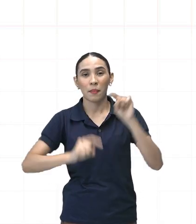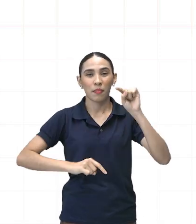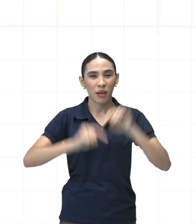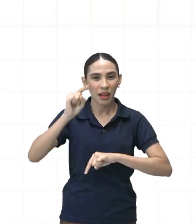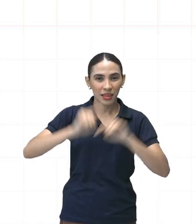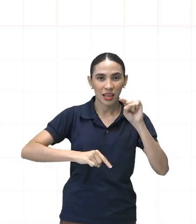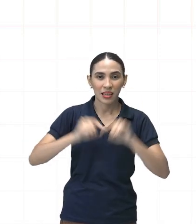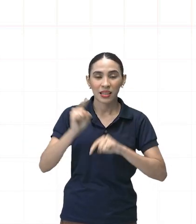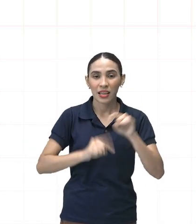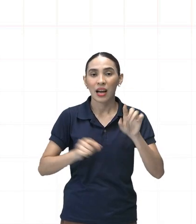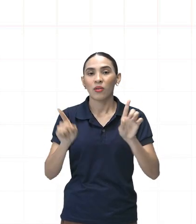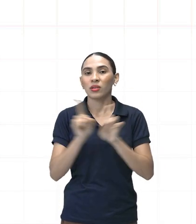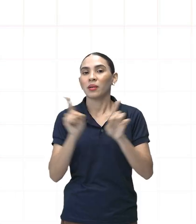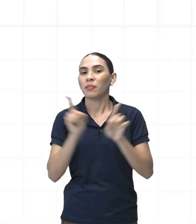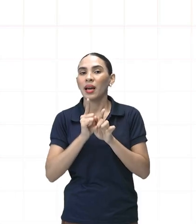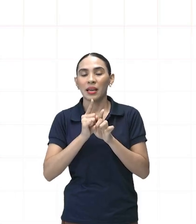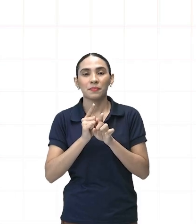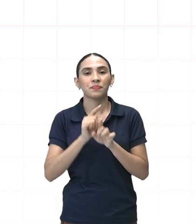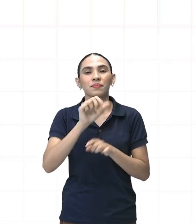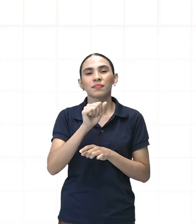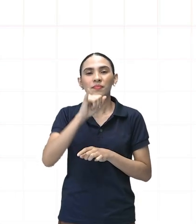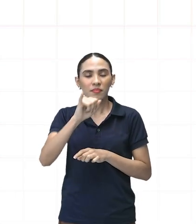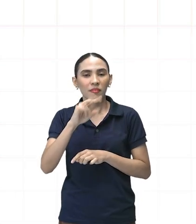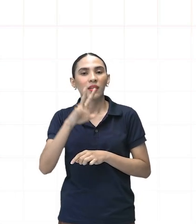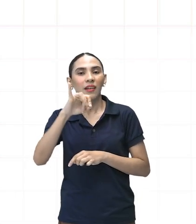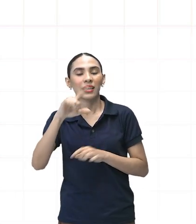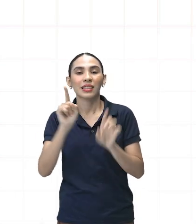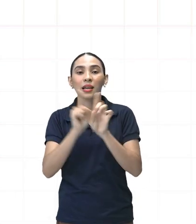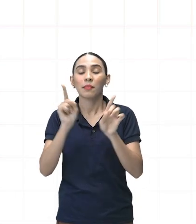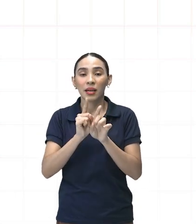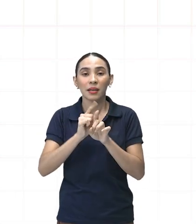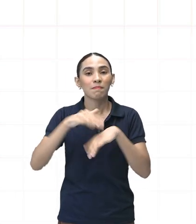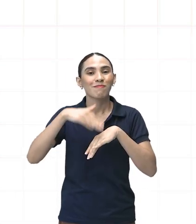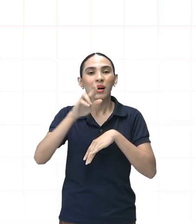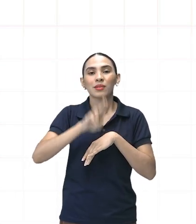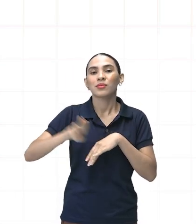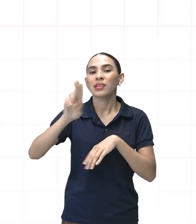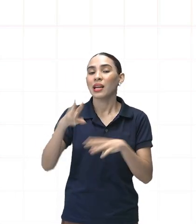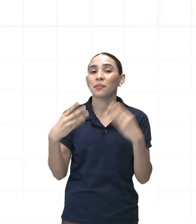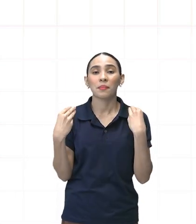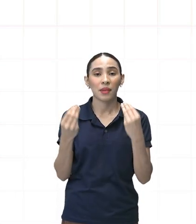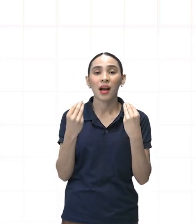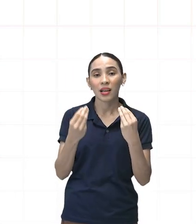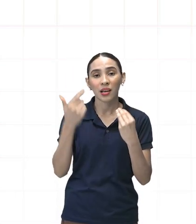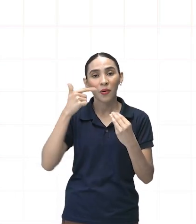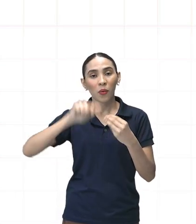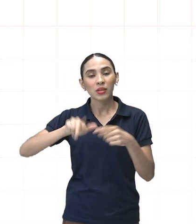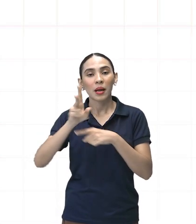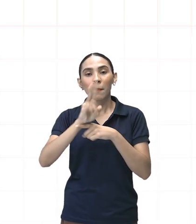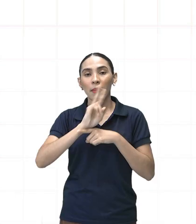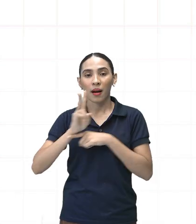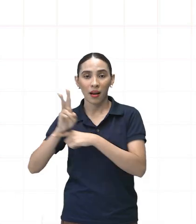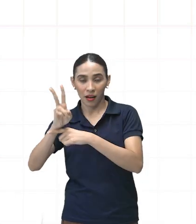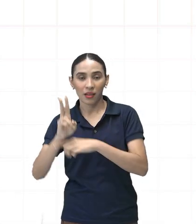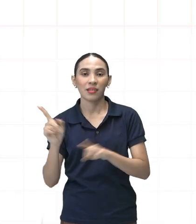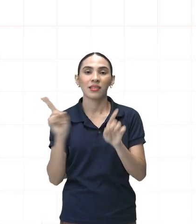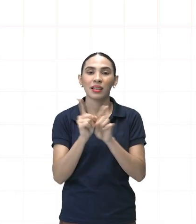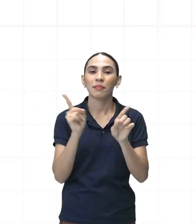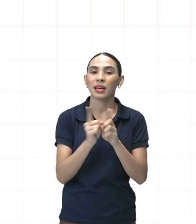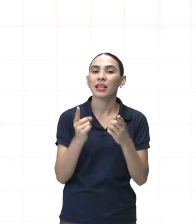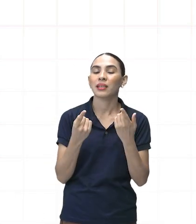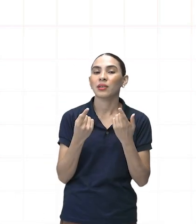e dispositivos inteligentes, eles vão estar sendo usados para quê? Para monitorar e também